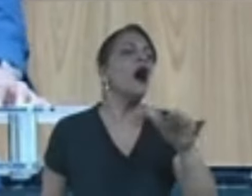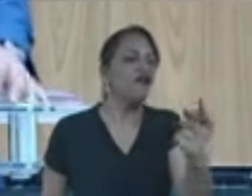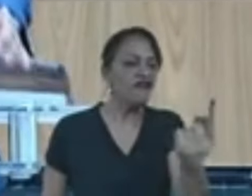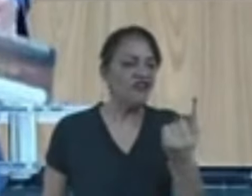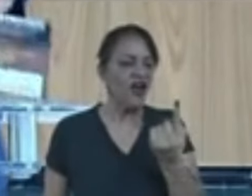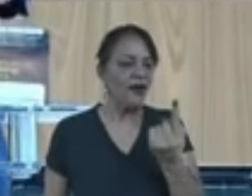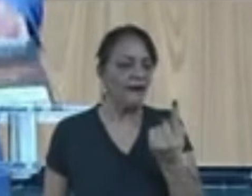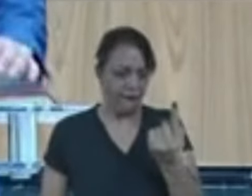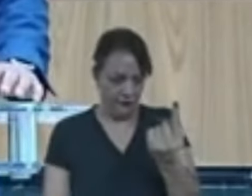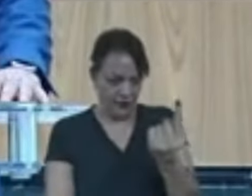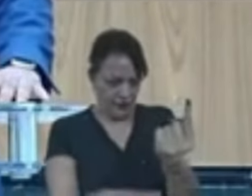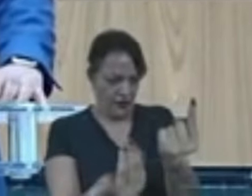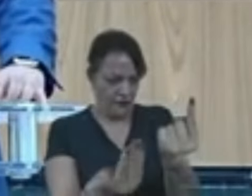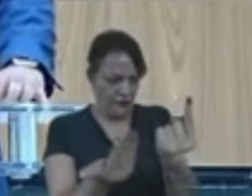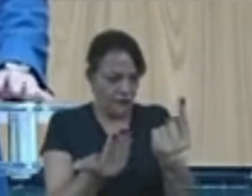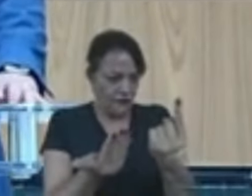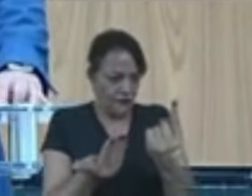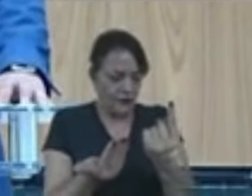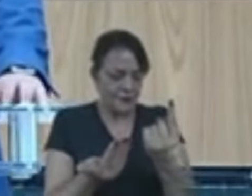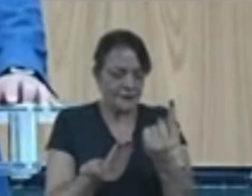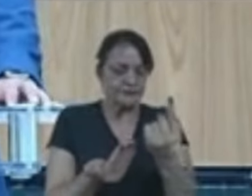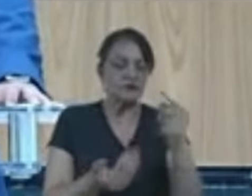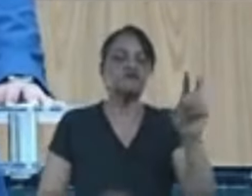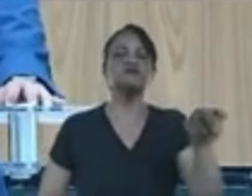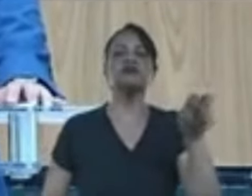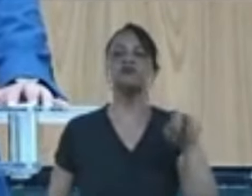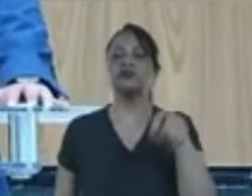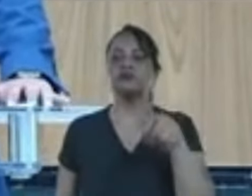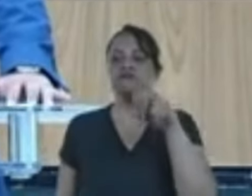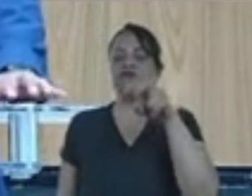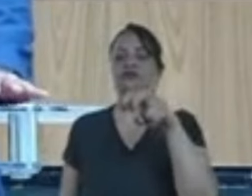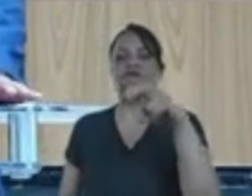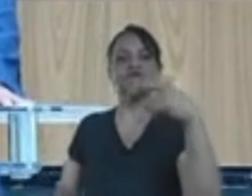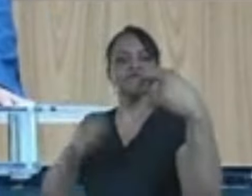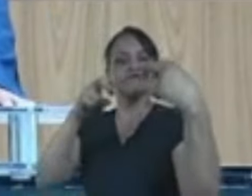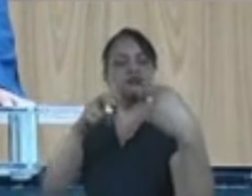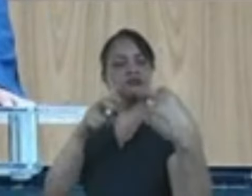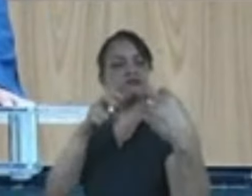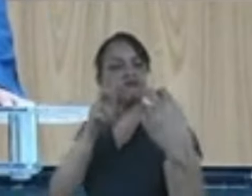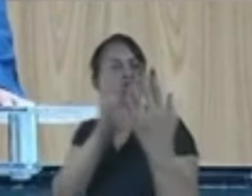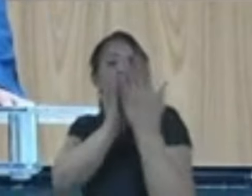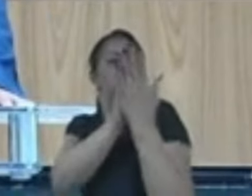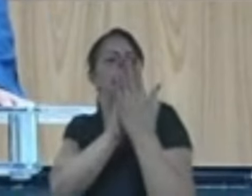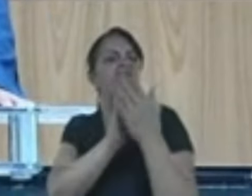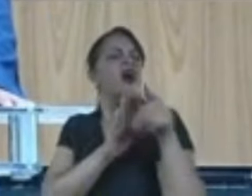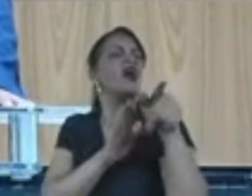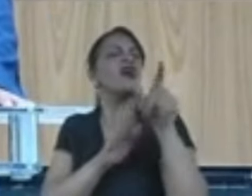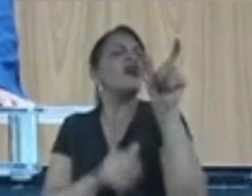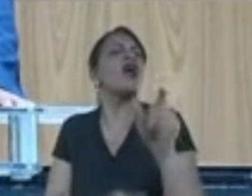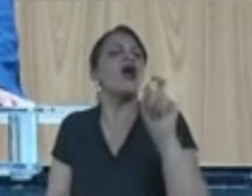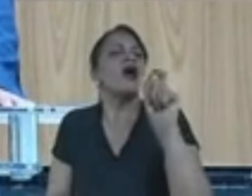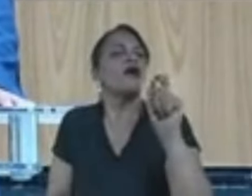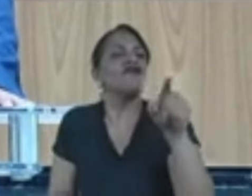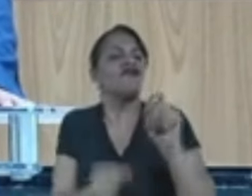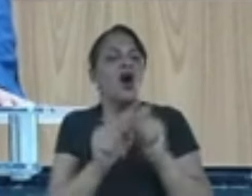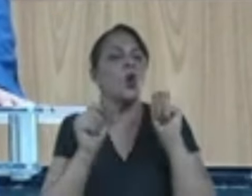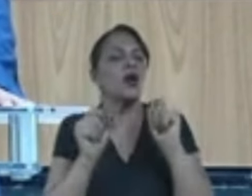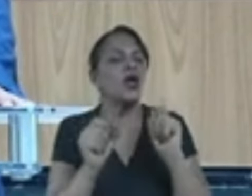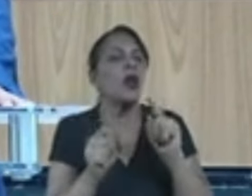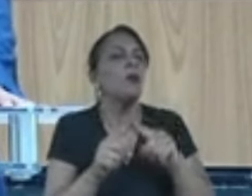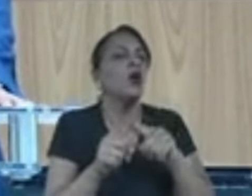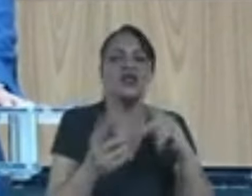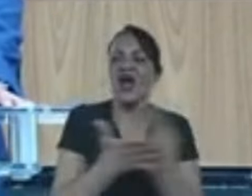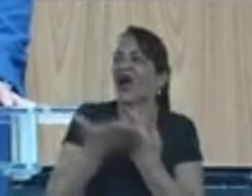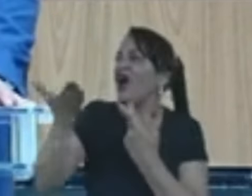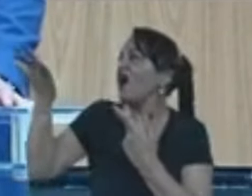a parte de cima do barco, e quando ele chegou lá, lhe fizeram a pergunta: rapaz, quem é você, rapaz? O que é que você faz? Por que está acontecendo